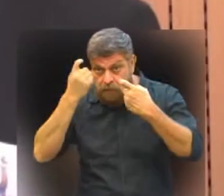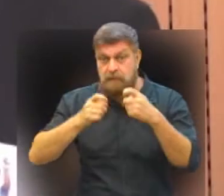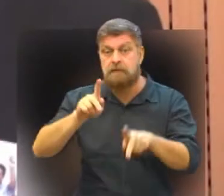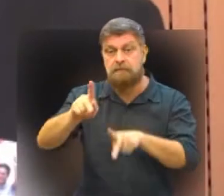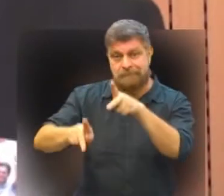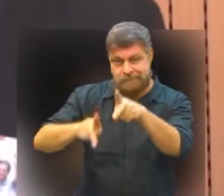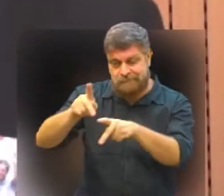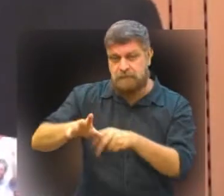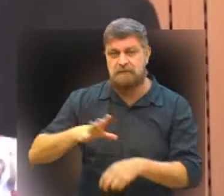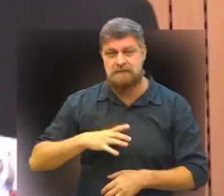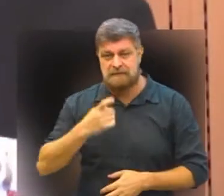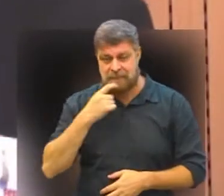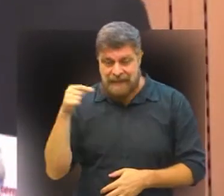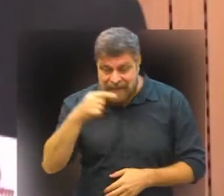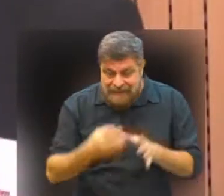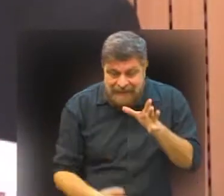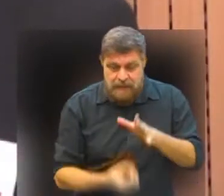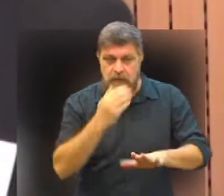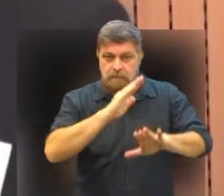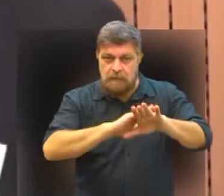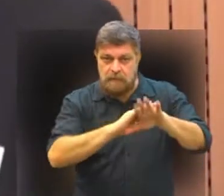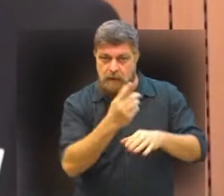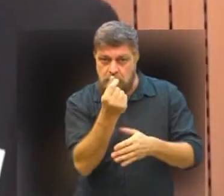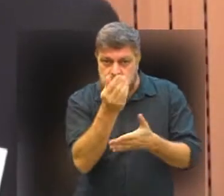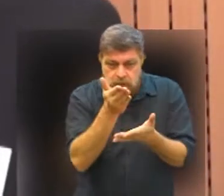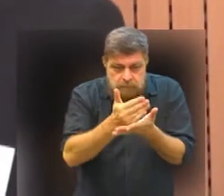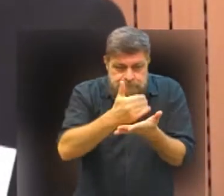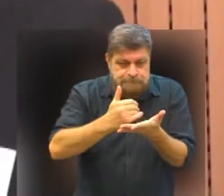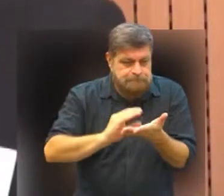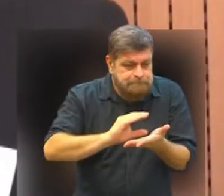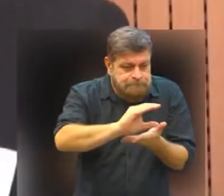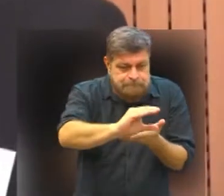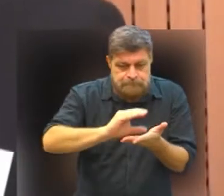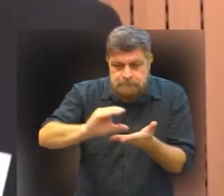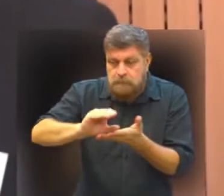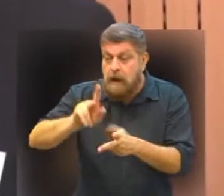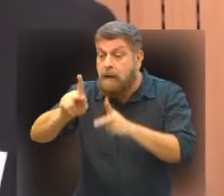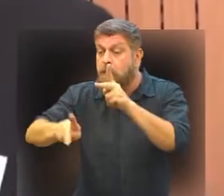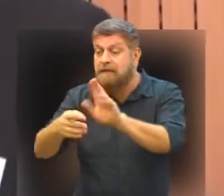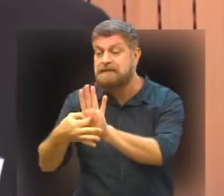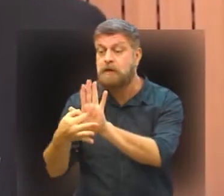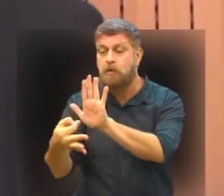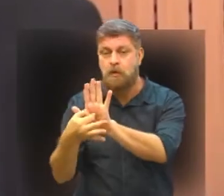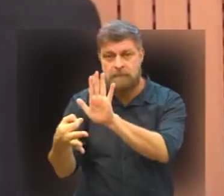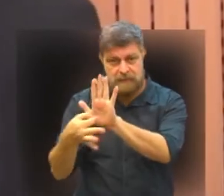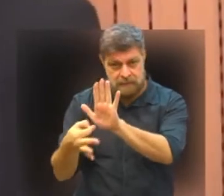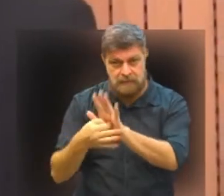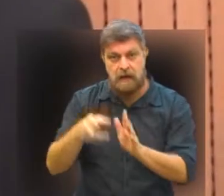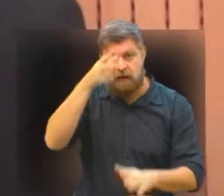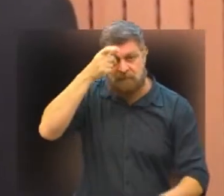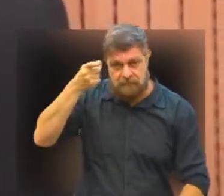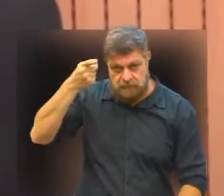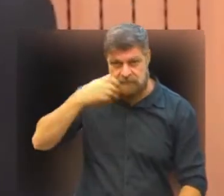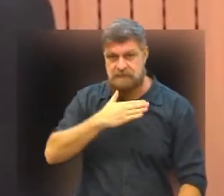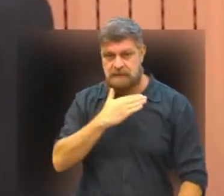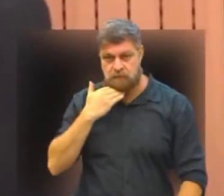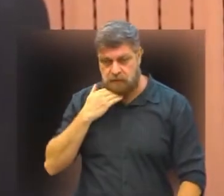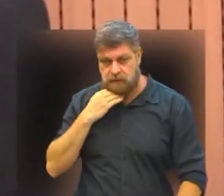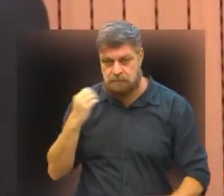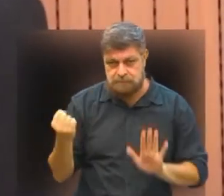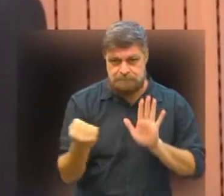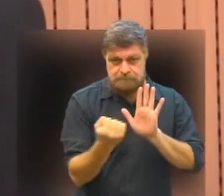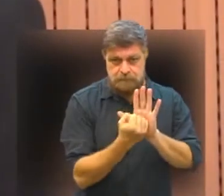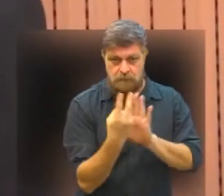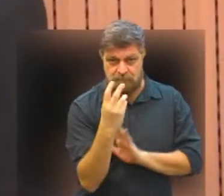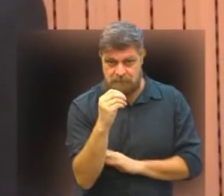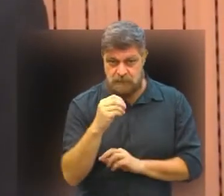com o campineiro, ele criou o orçamento participativo, onde a consulta era feita para a população, ele sancionou a lei do